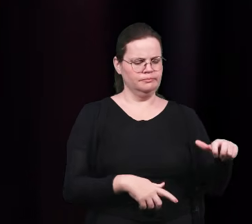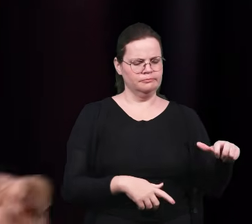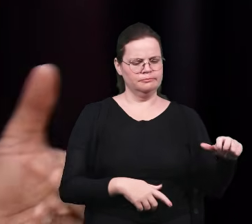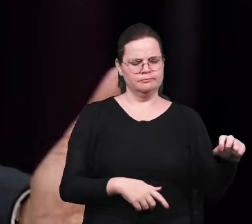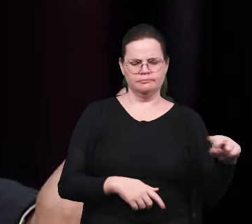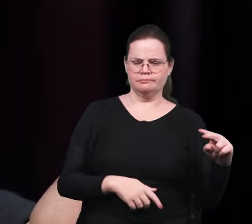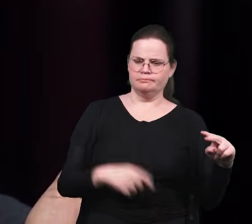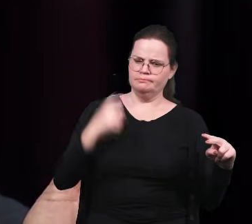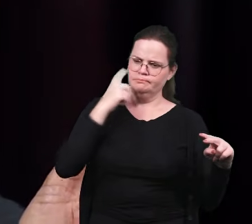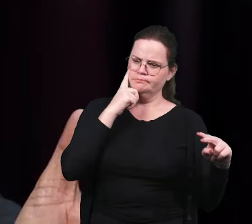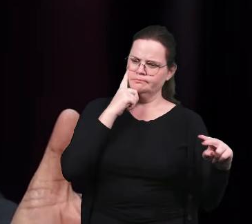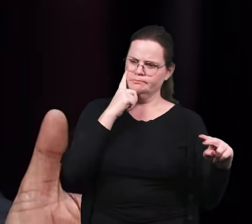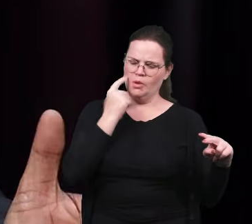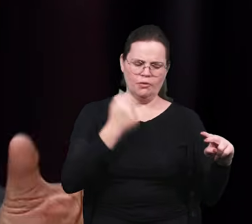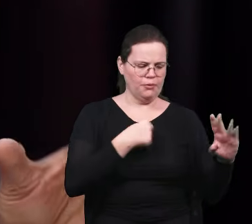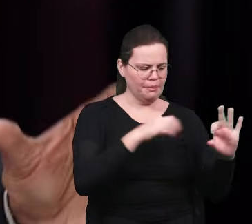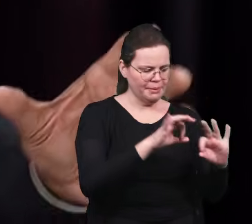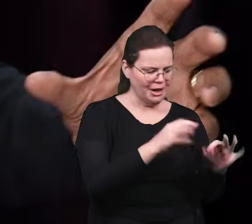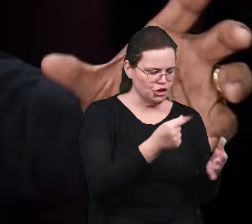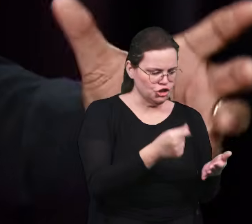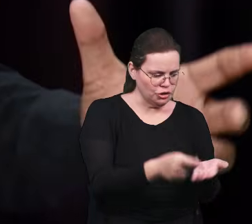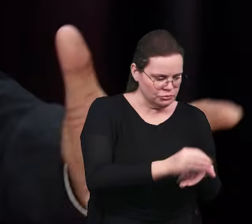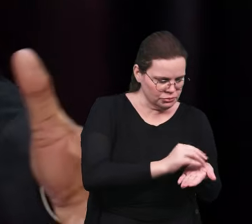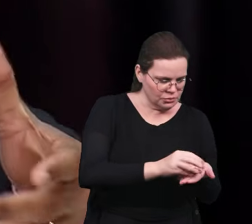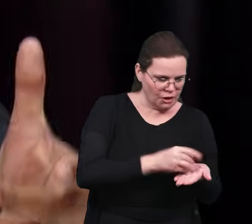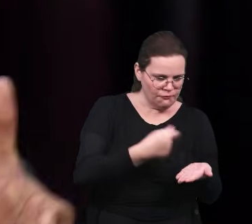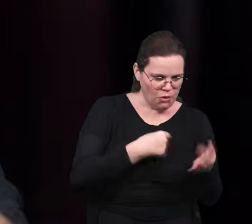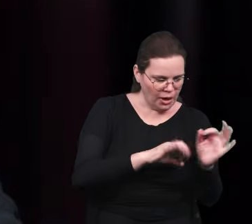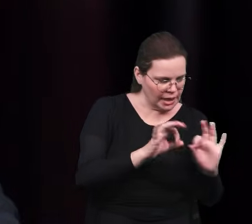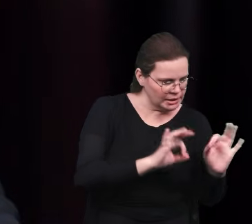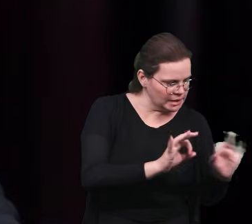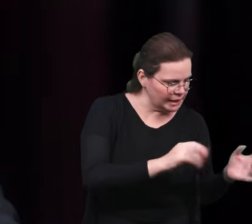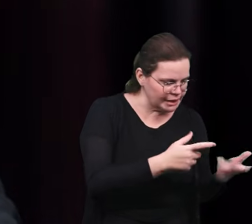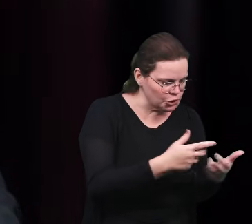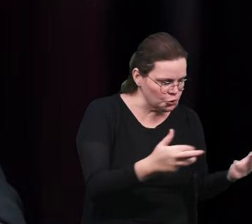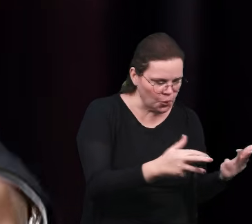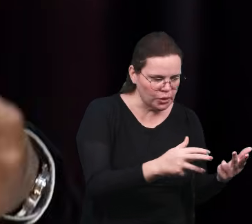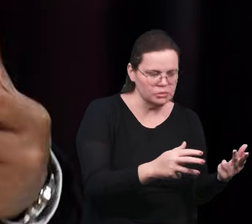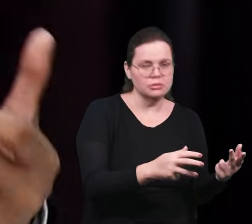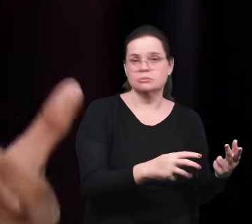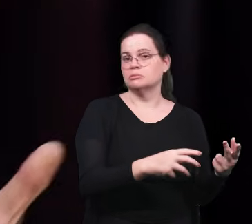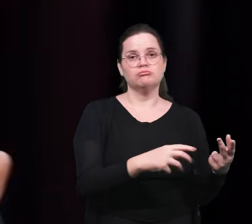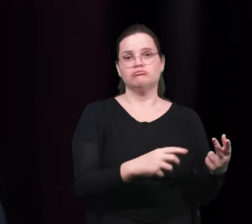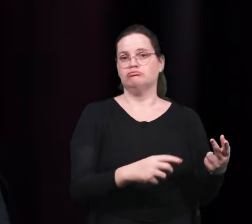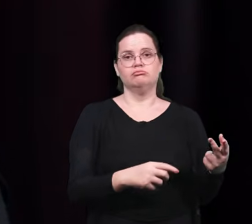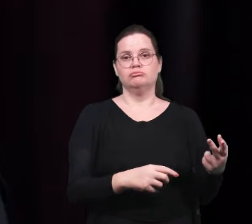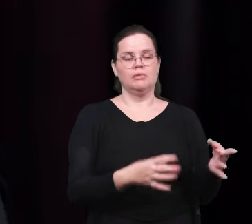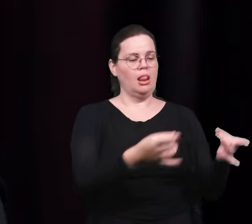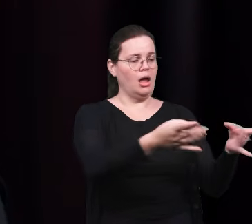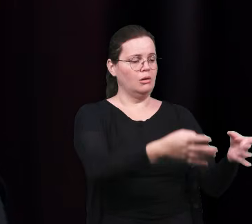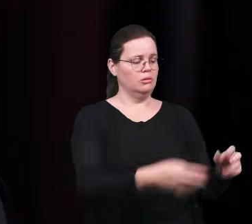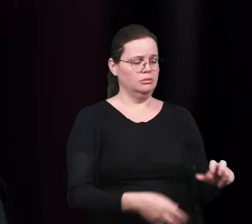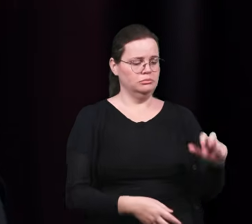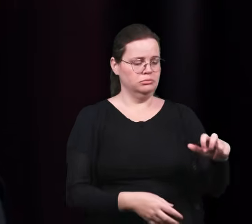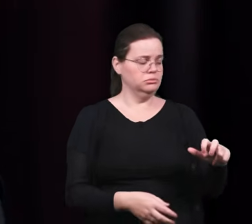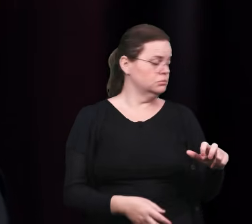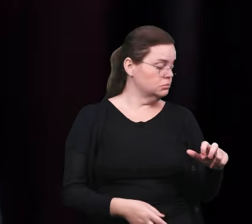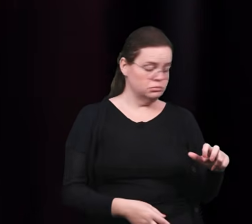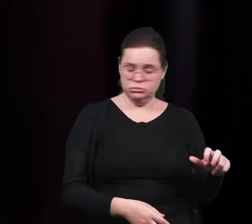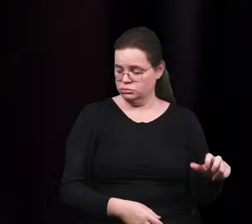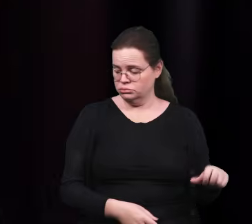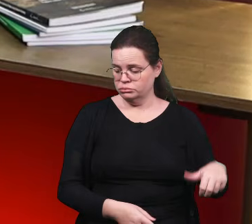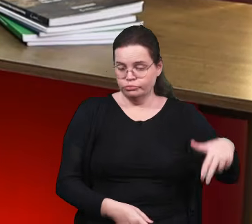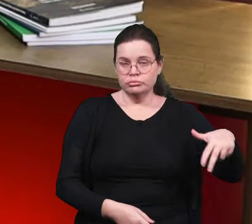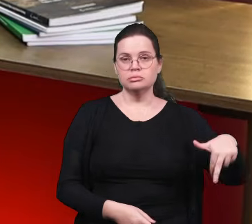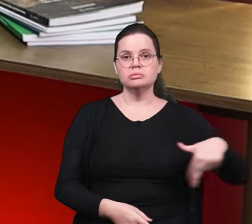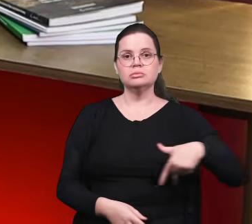pensa em preparar alguma coisa, em não vou me organizar primeiro. Ele simplesmente deixa. Isso é importante você estar